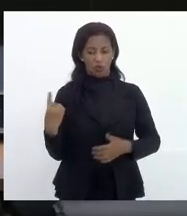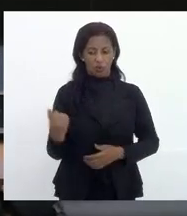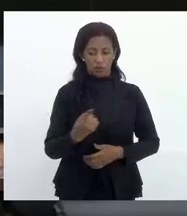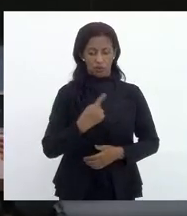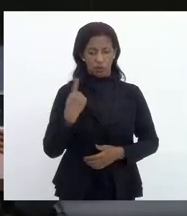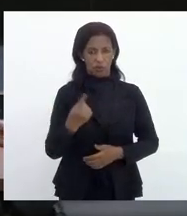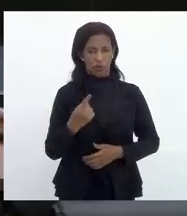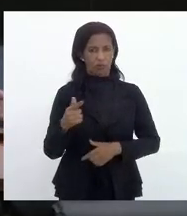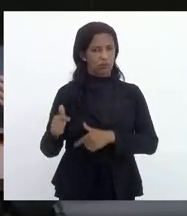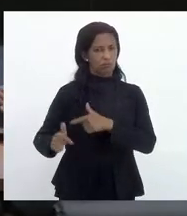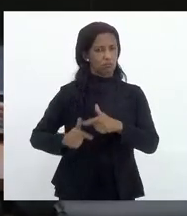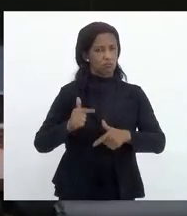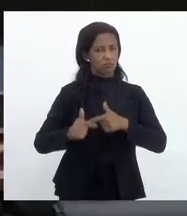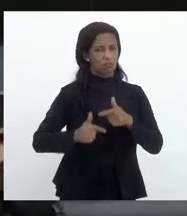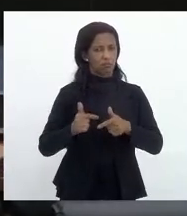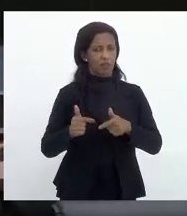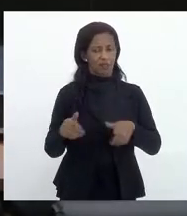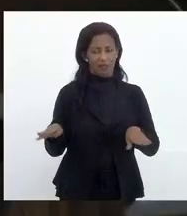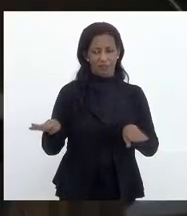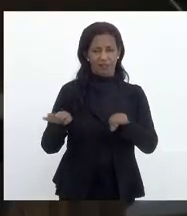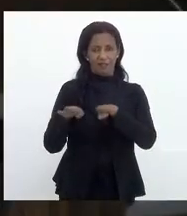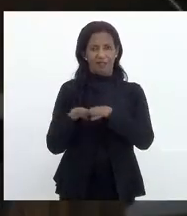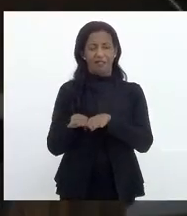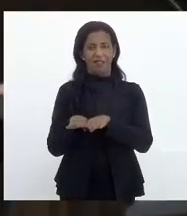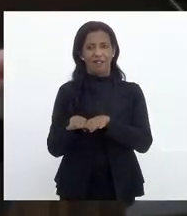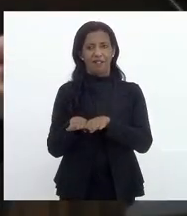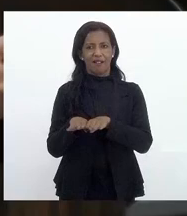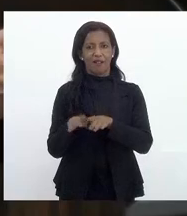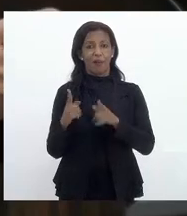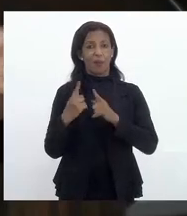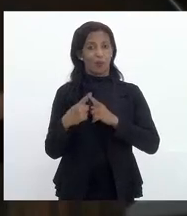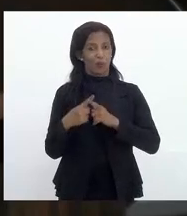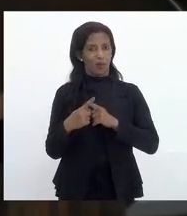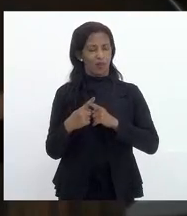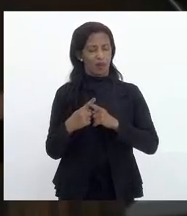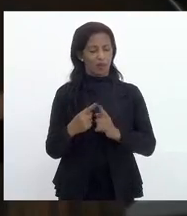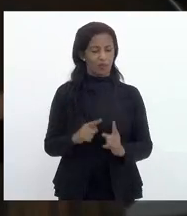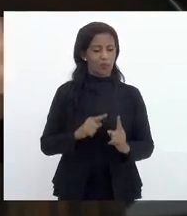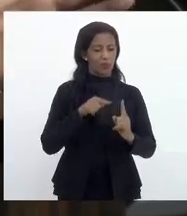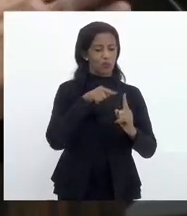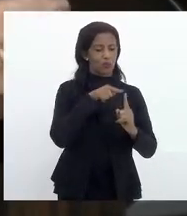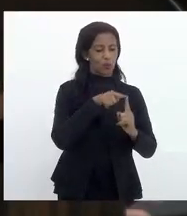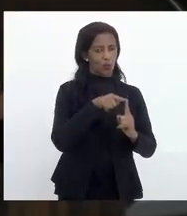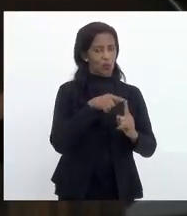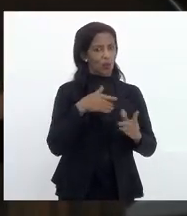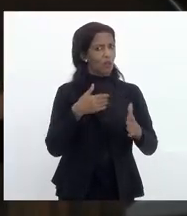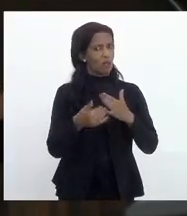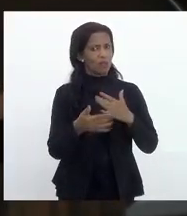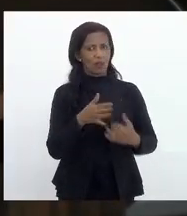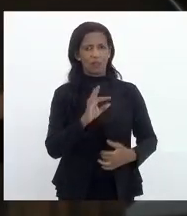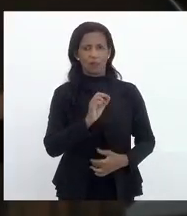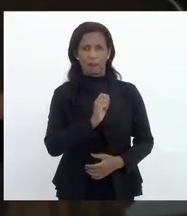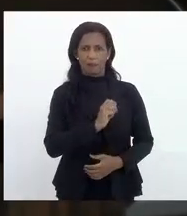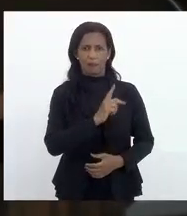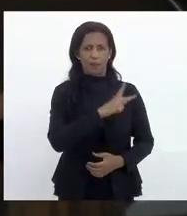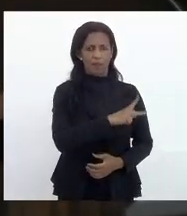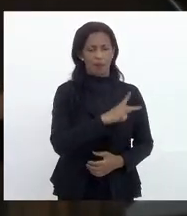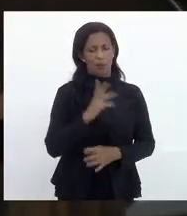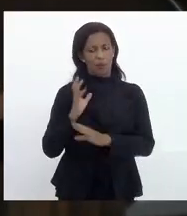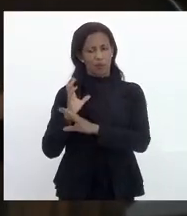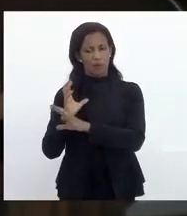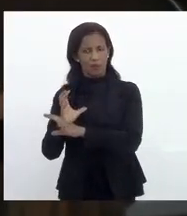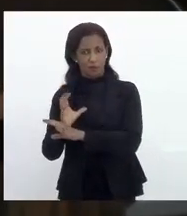exercemos funções idênticas porque uma a polícia militar quanto a polícia